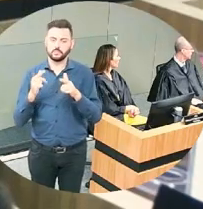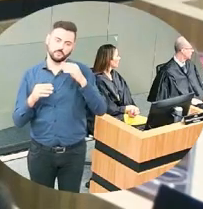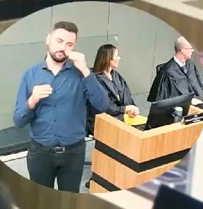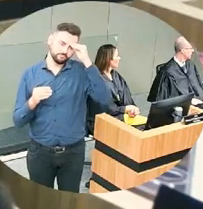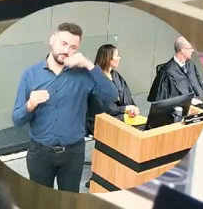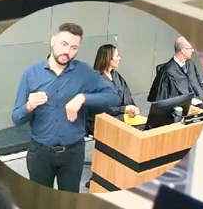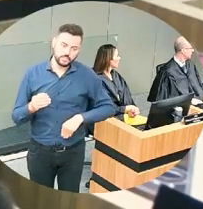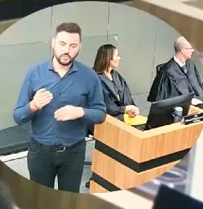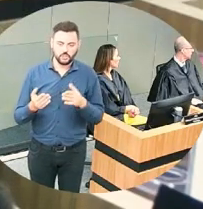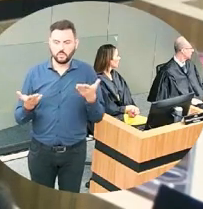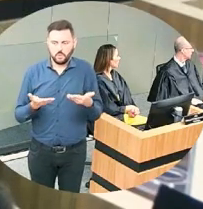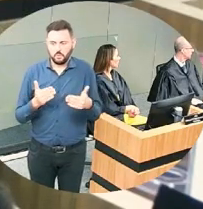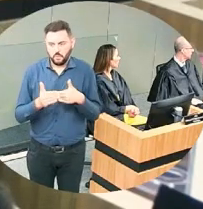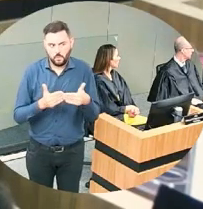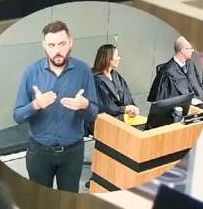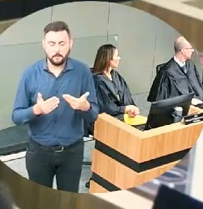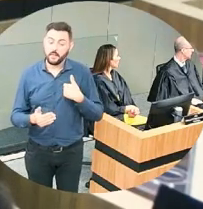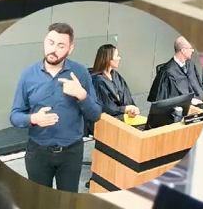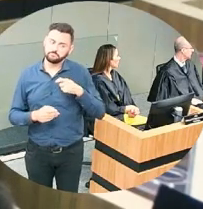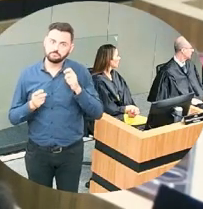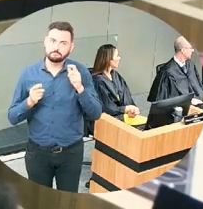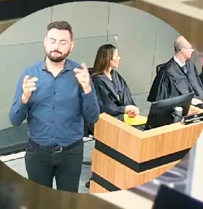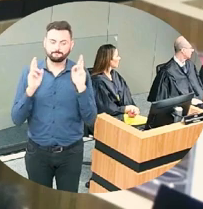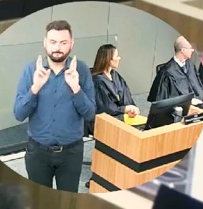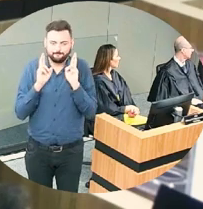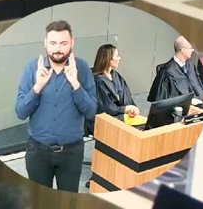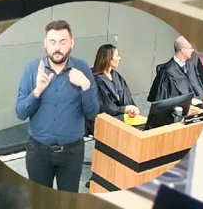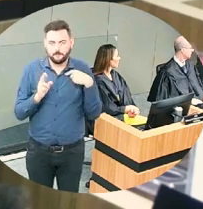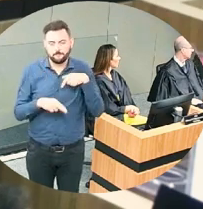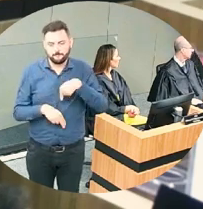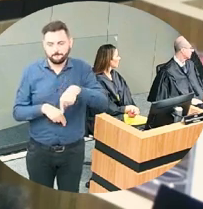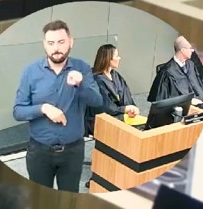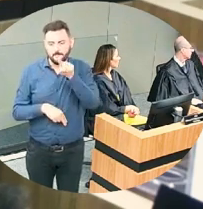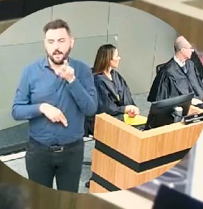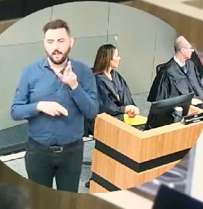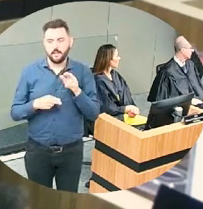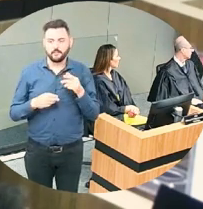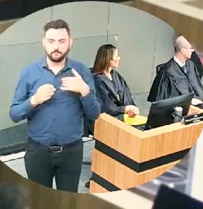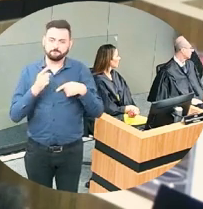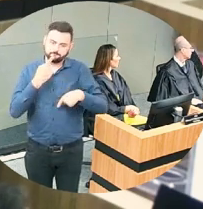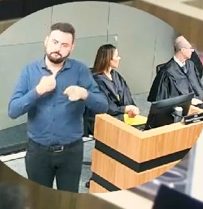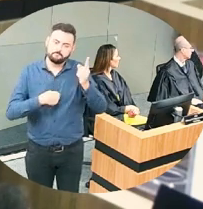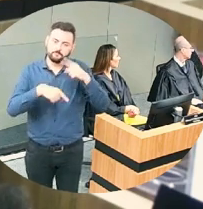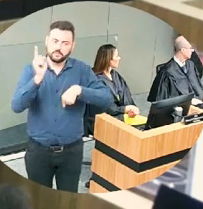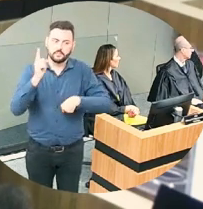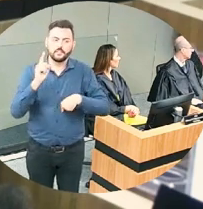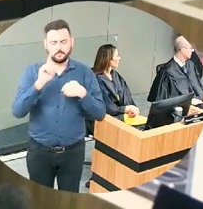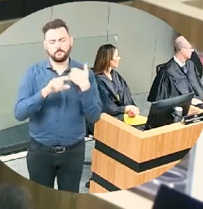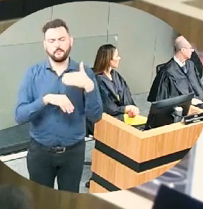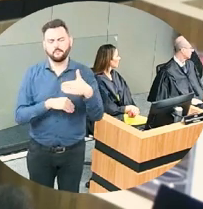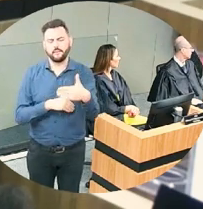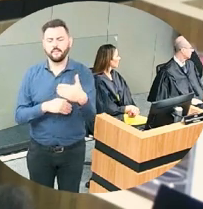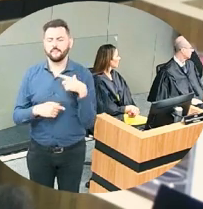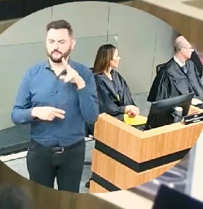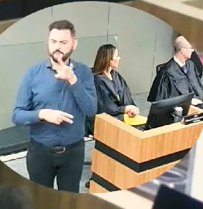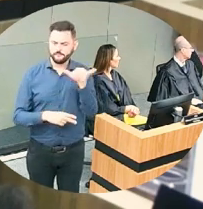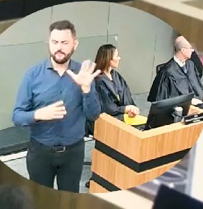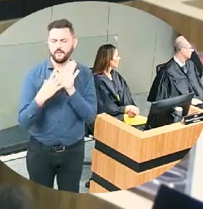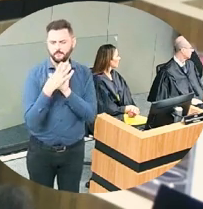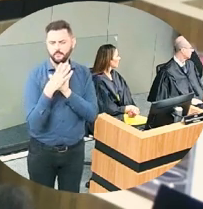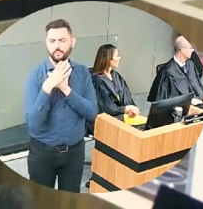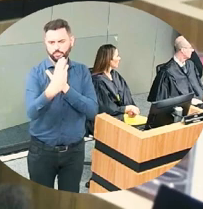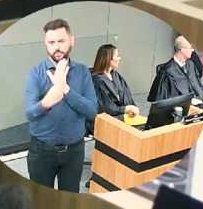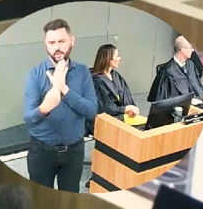esperança de que isso avance e será eh acredito eu um modelo que será